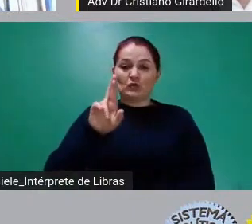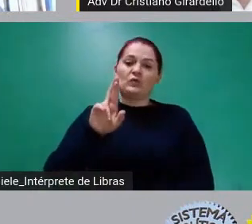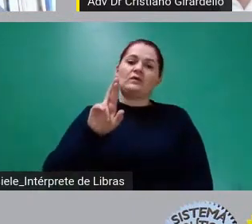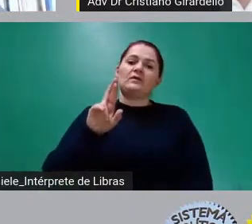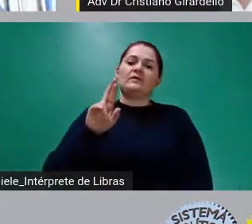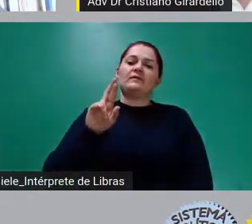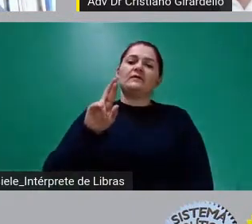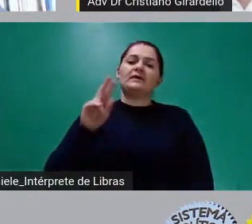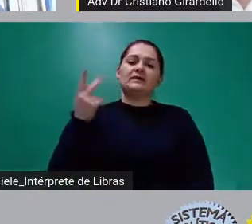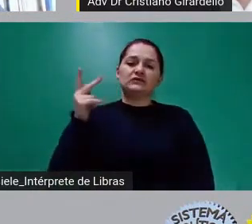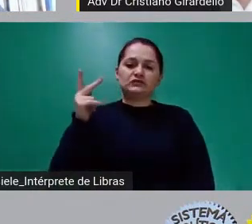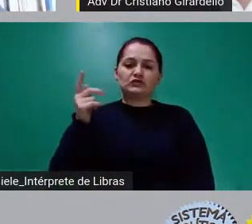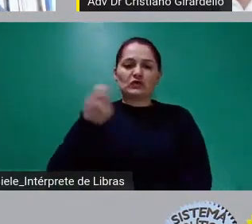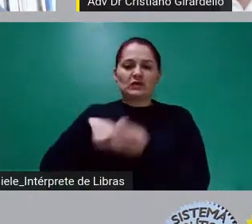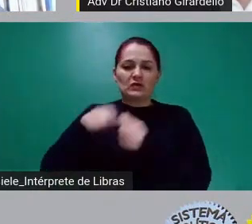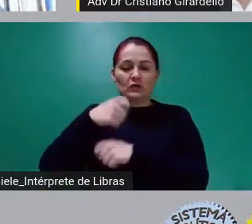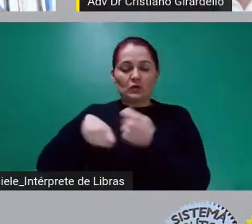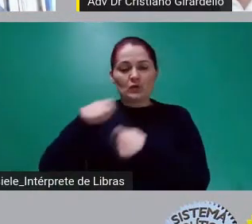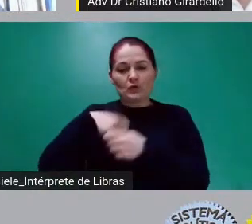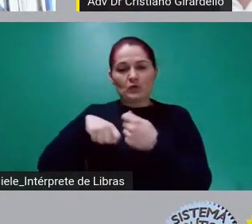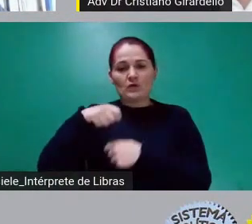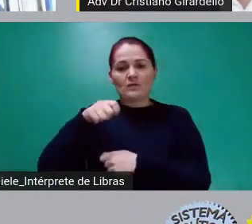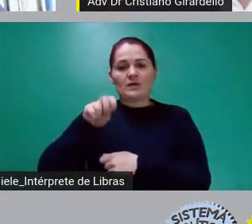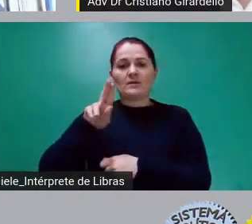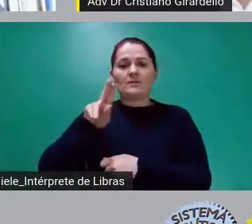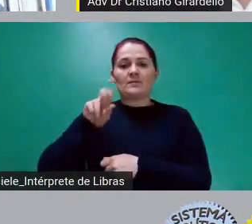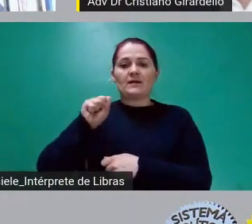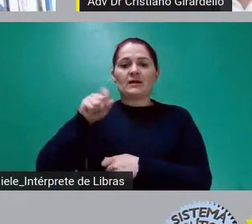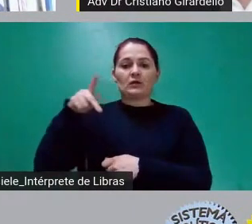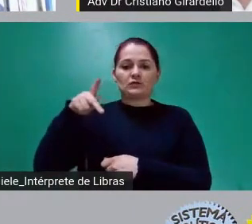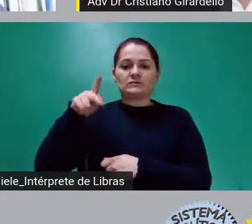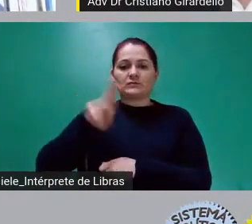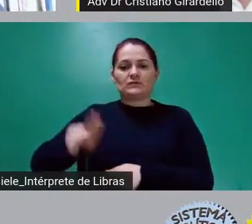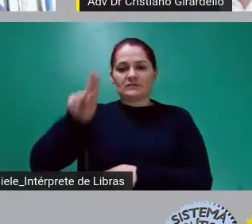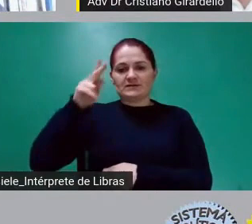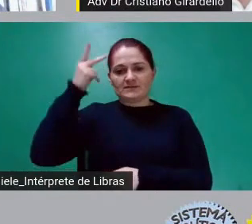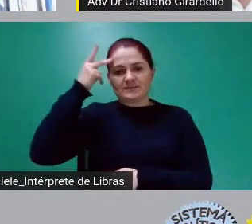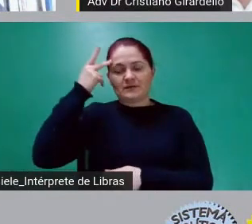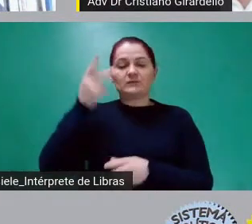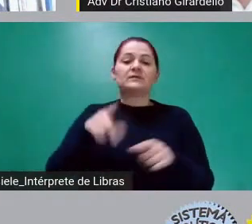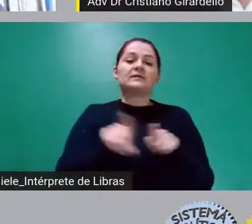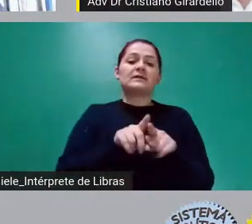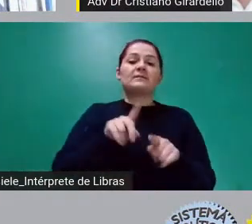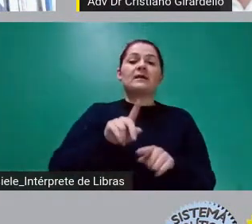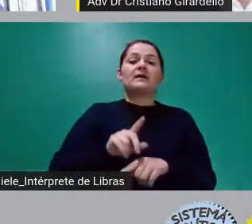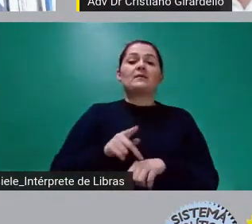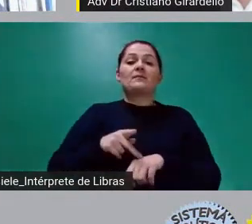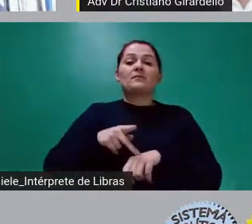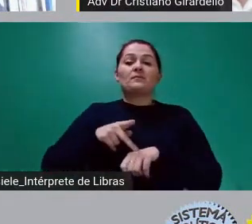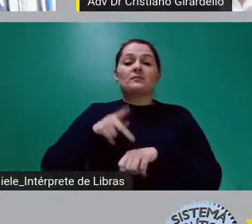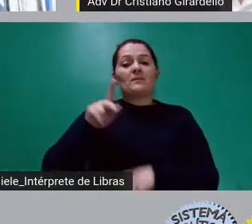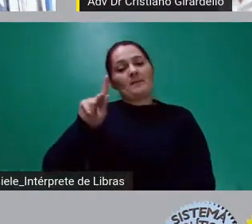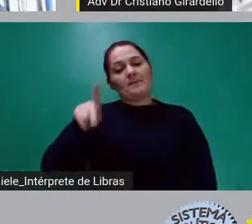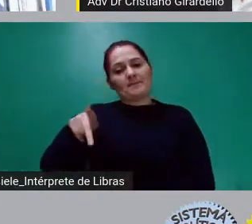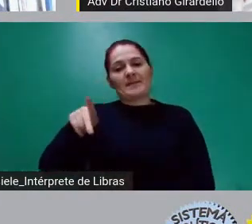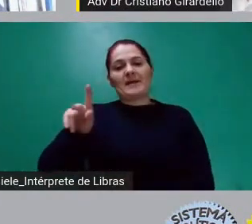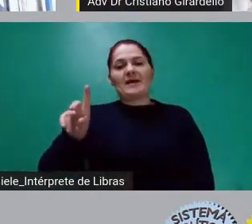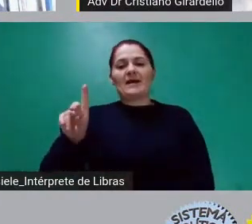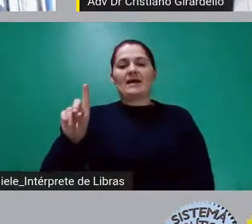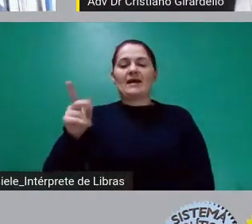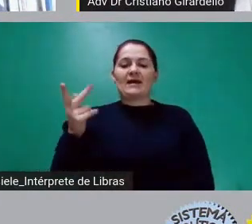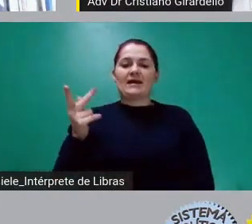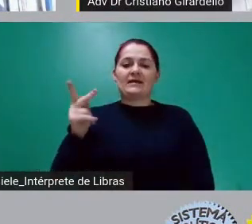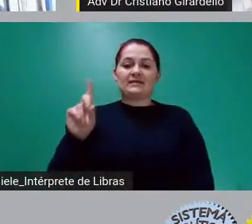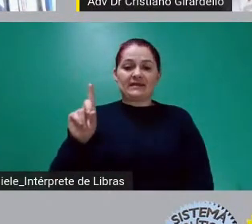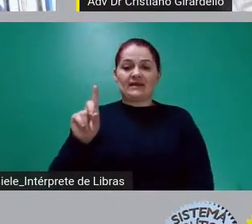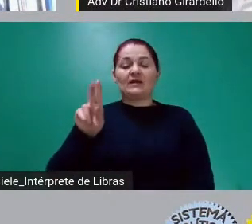e pós-doutor em Ciência Política pela Universidade Federal do Pernambuco. E com muita